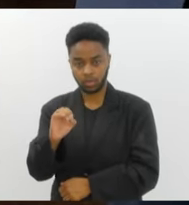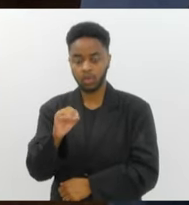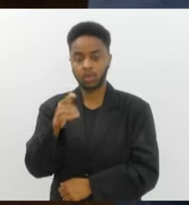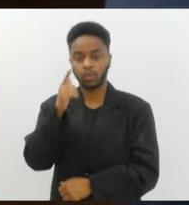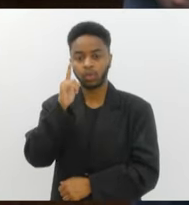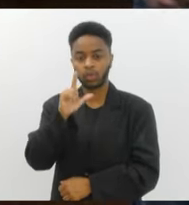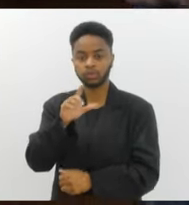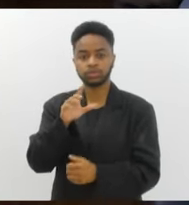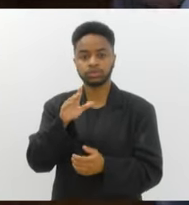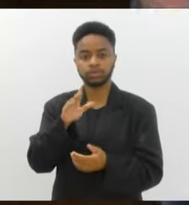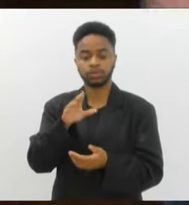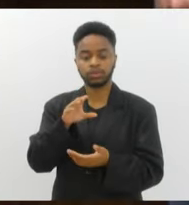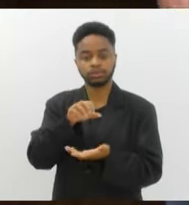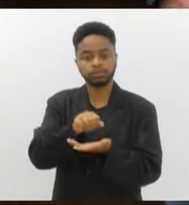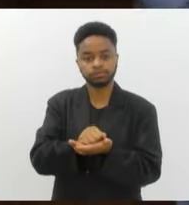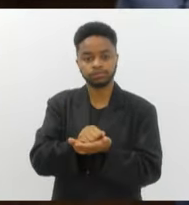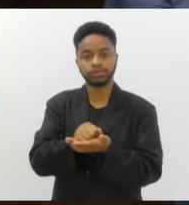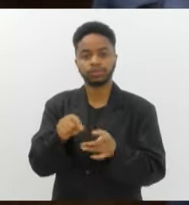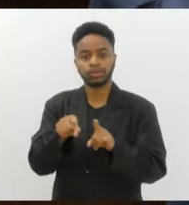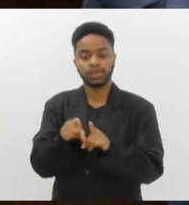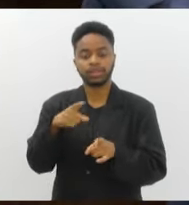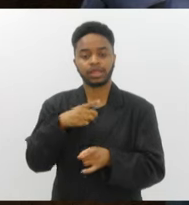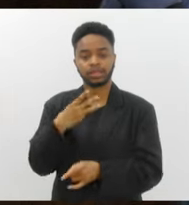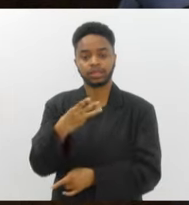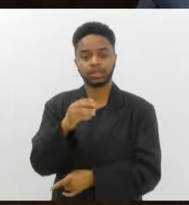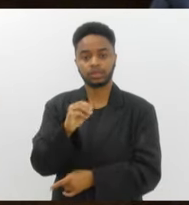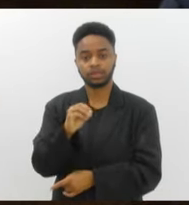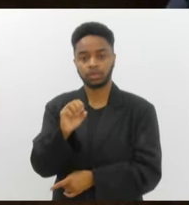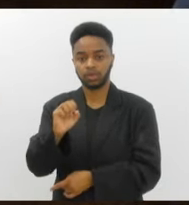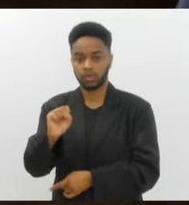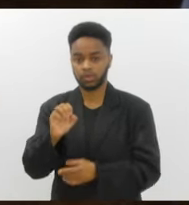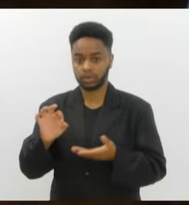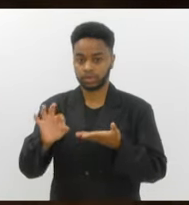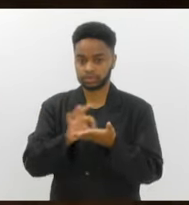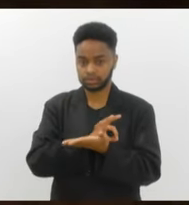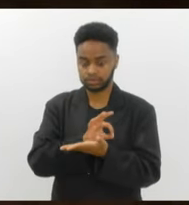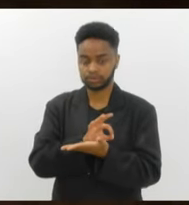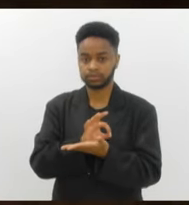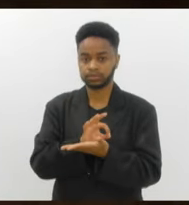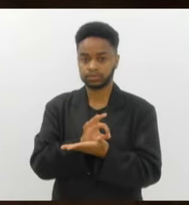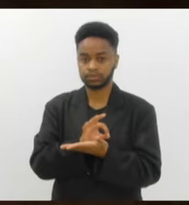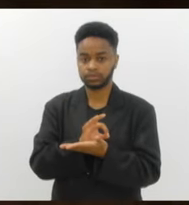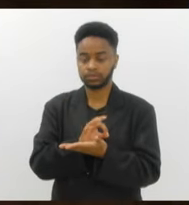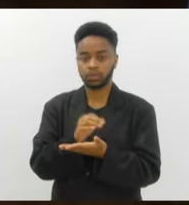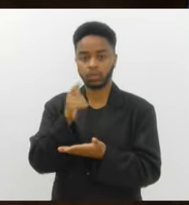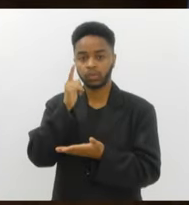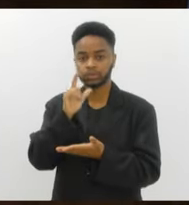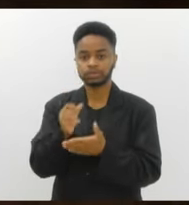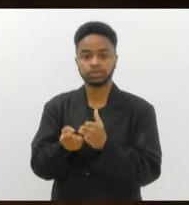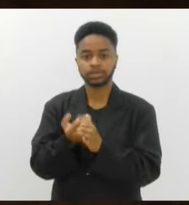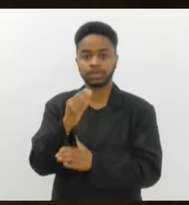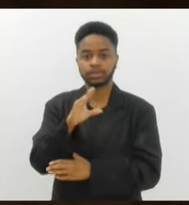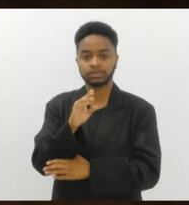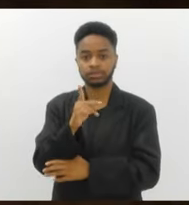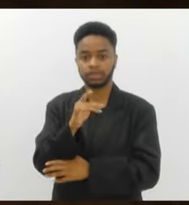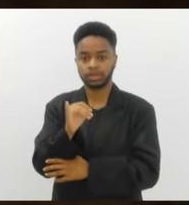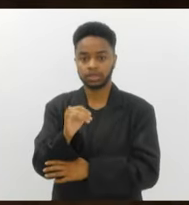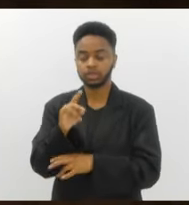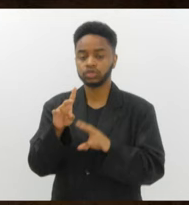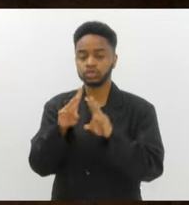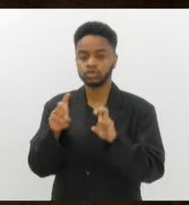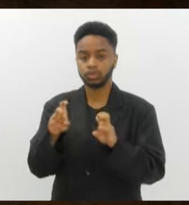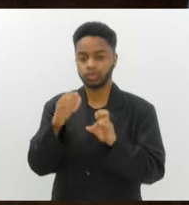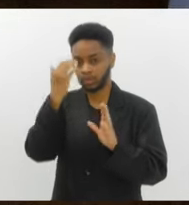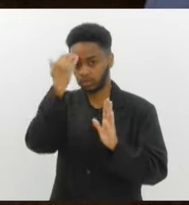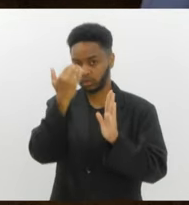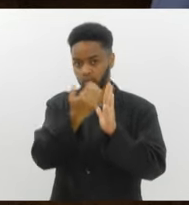protocolar, dar entrada com 308 assinaturas para a CPI em relação ao descumprimento dos